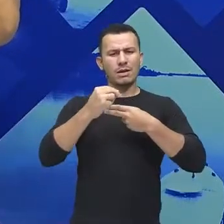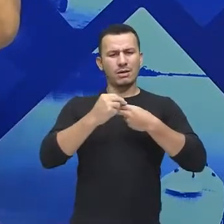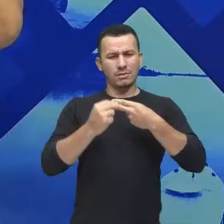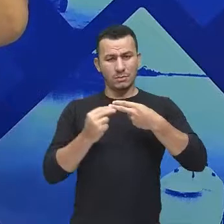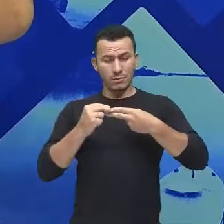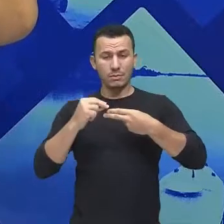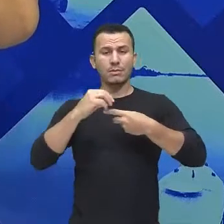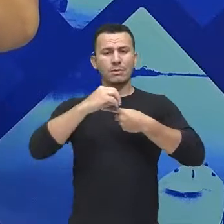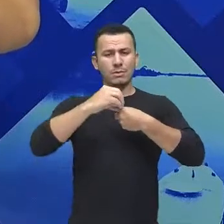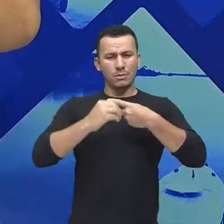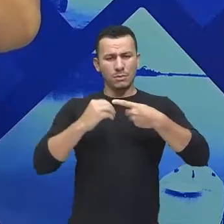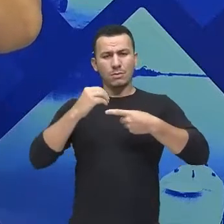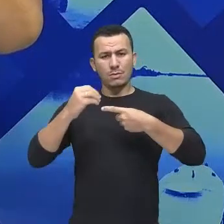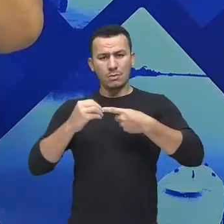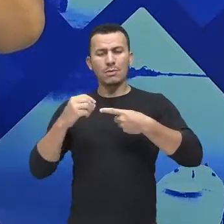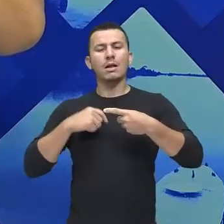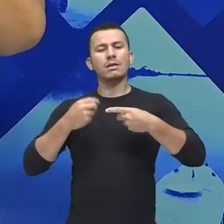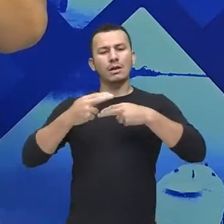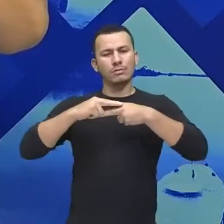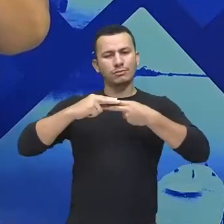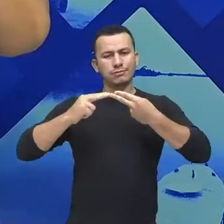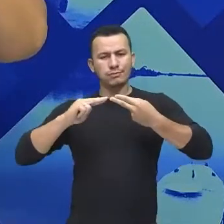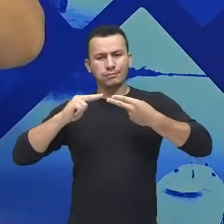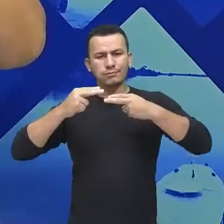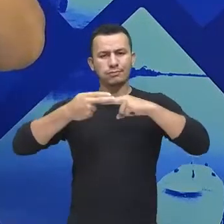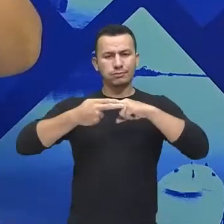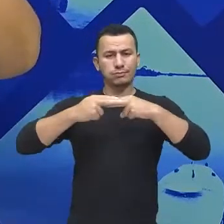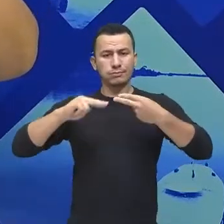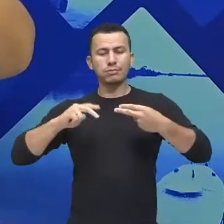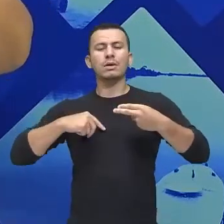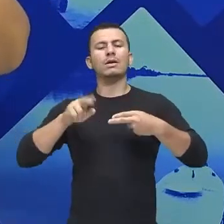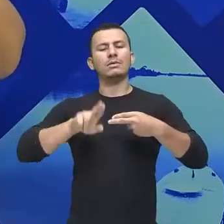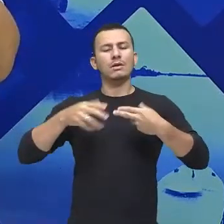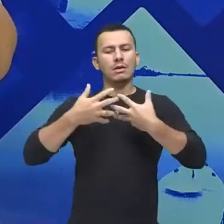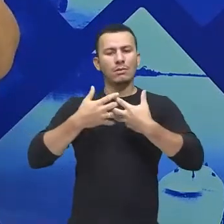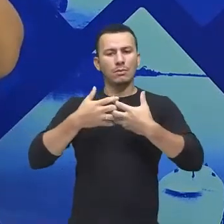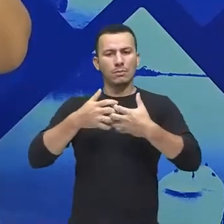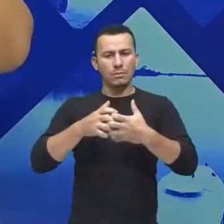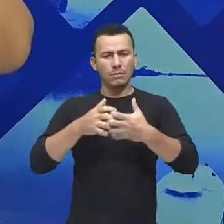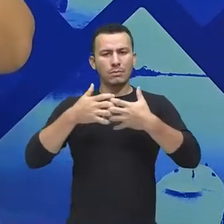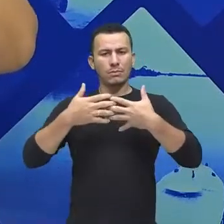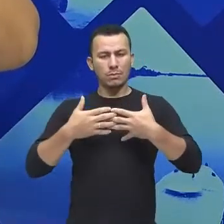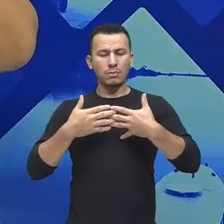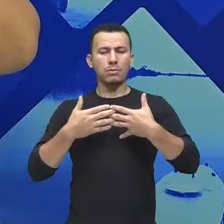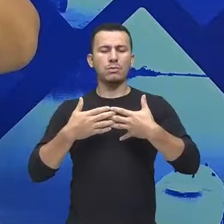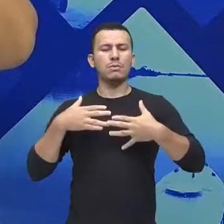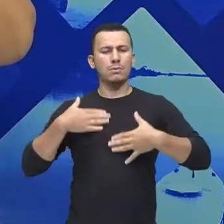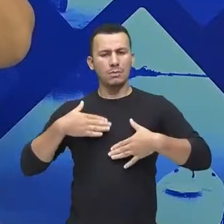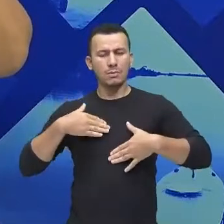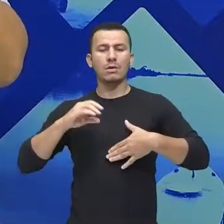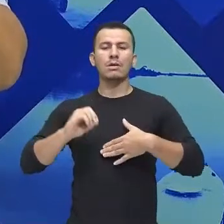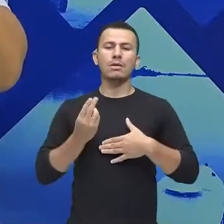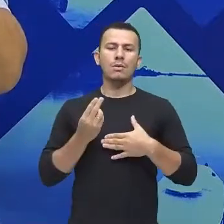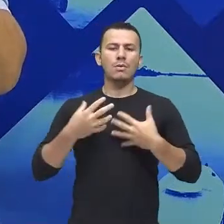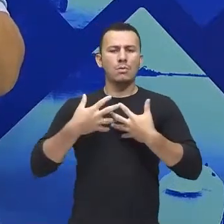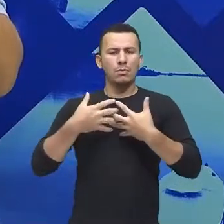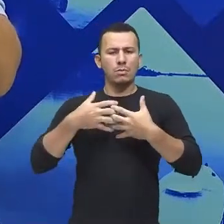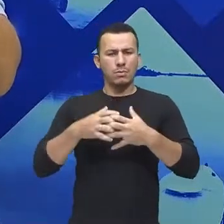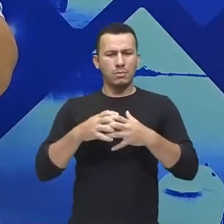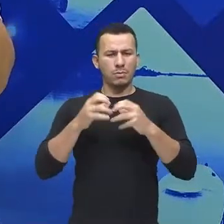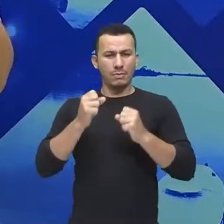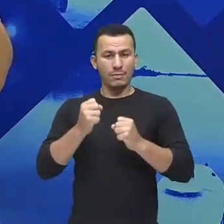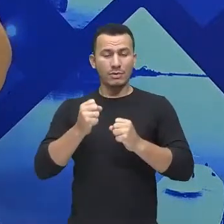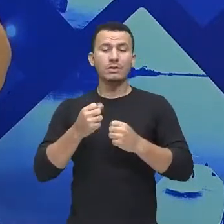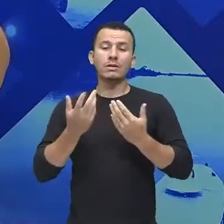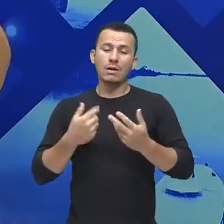sobre a outra, fazendo com que o músculo fique relaxado ou ou relaxado ou contraído. São